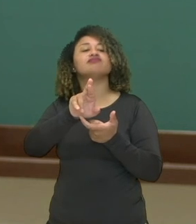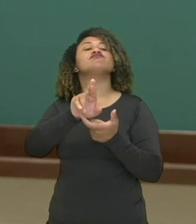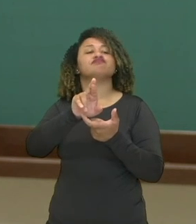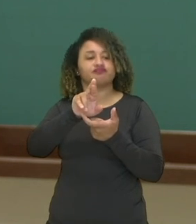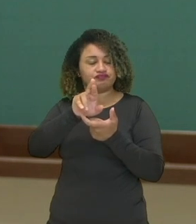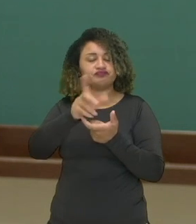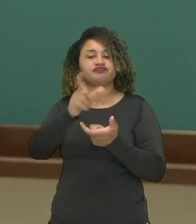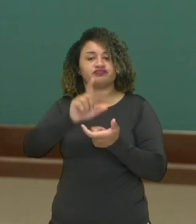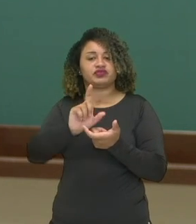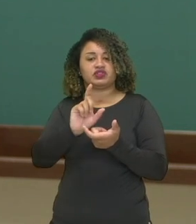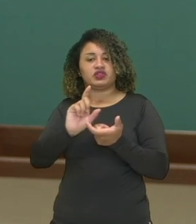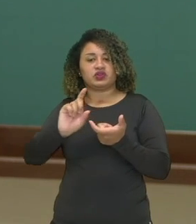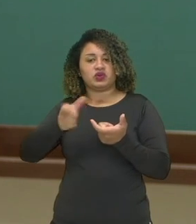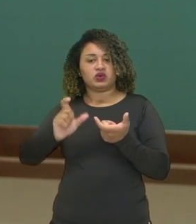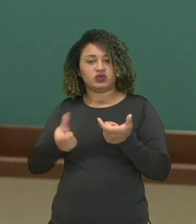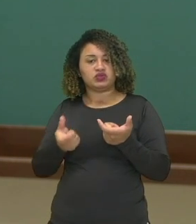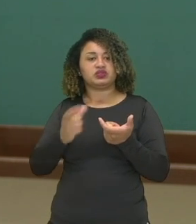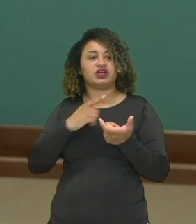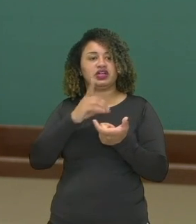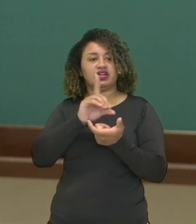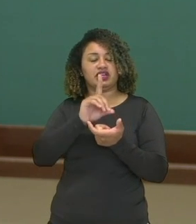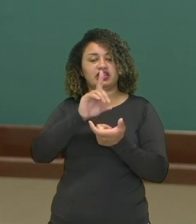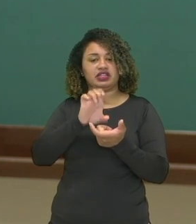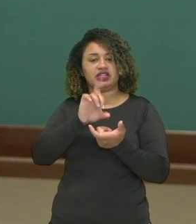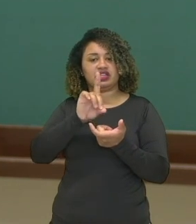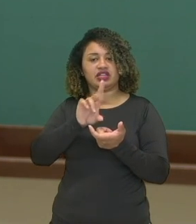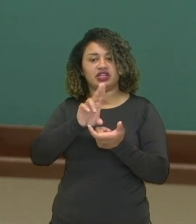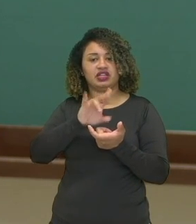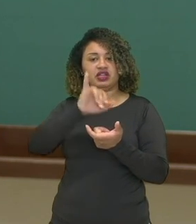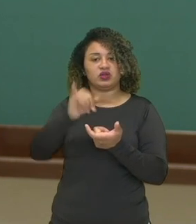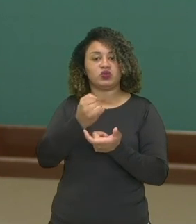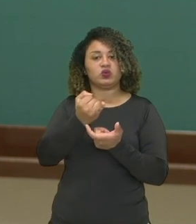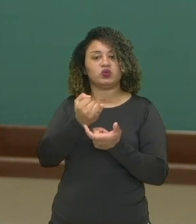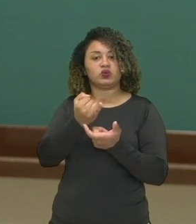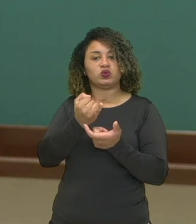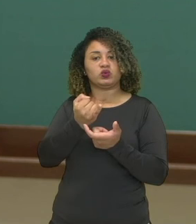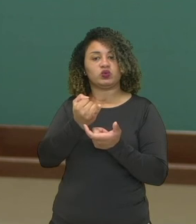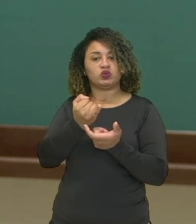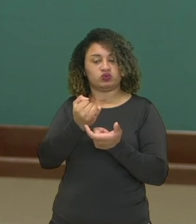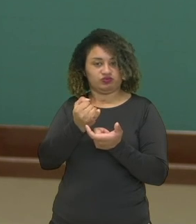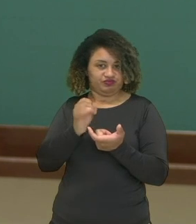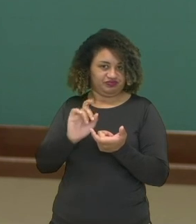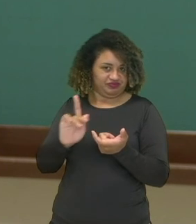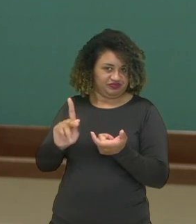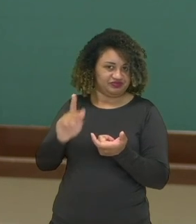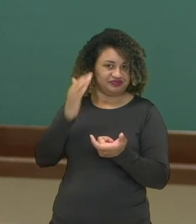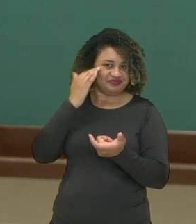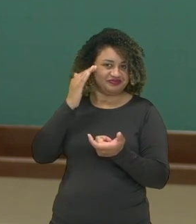vão terminar com essa raiz, dedu e o J ali, dedujo. De acordo?